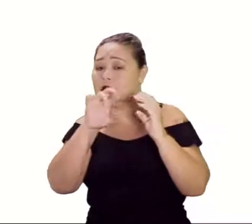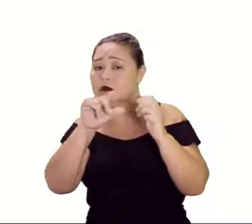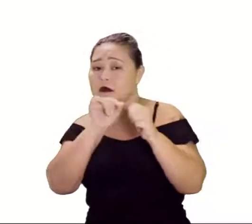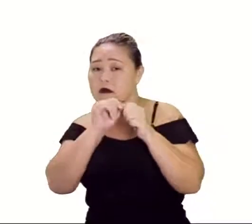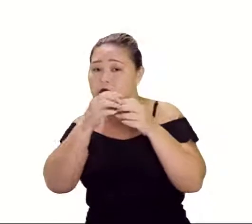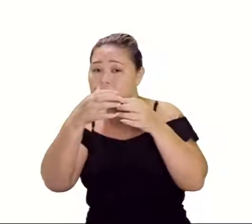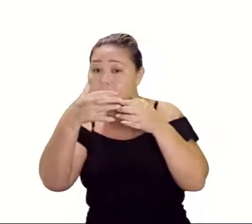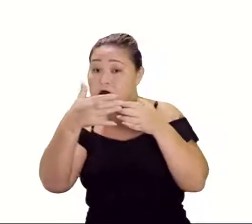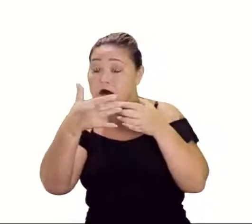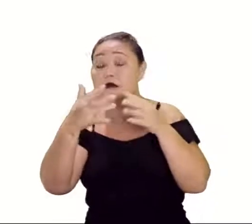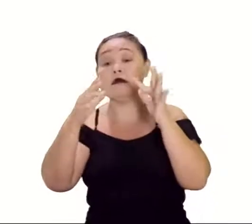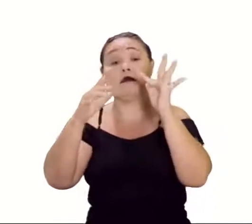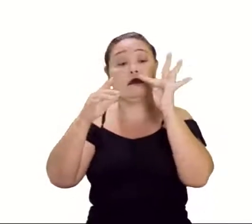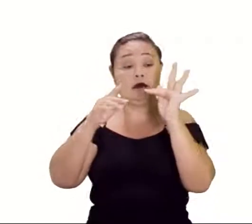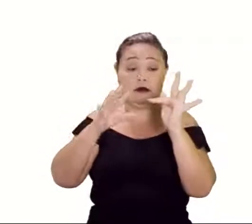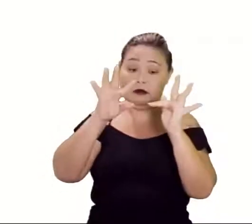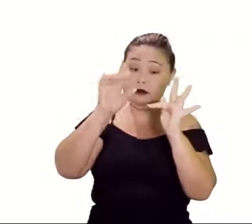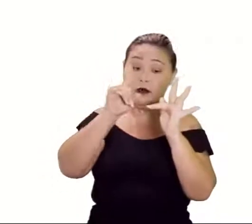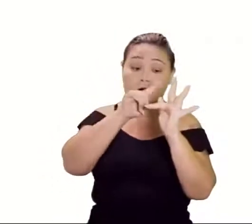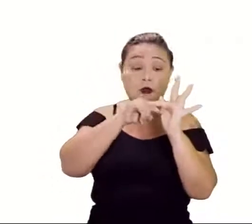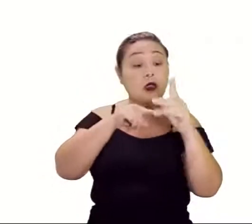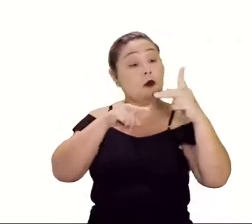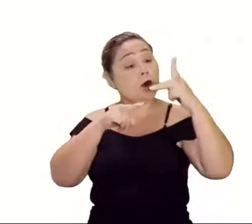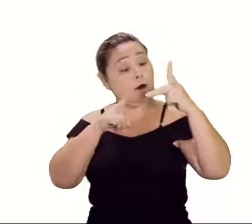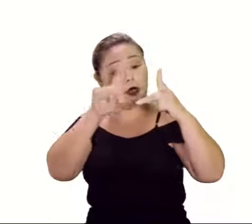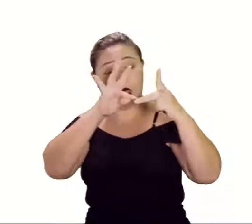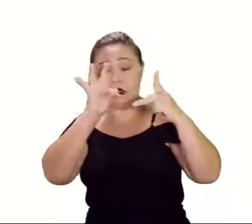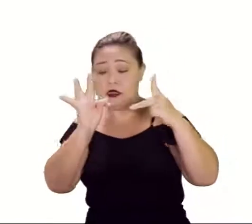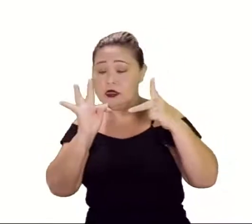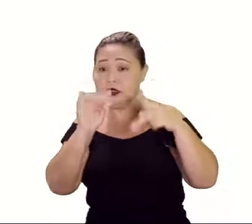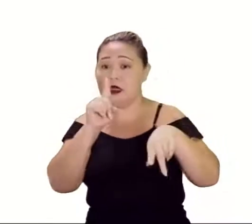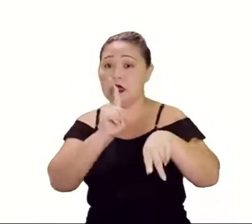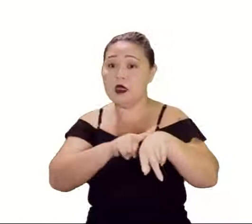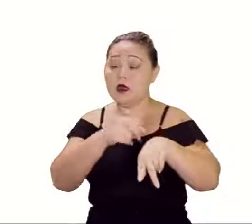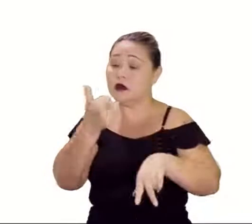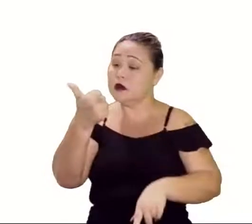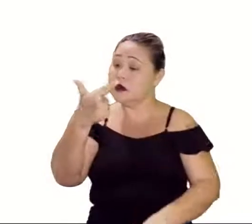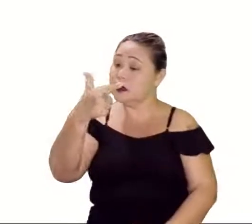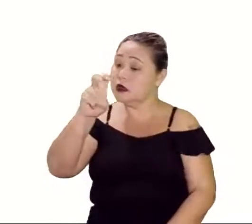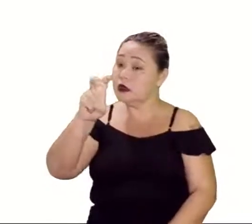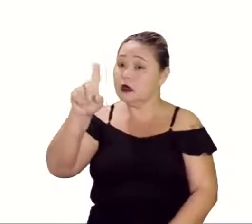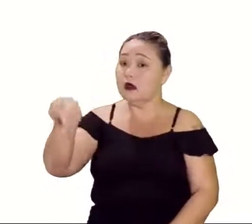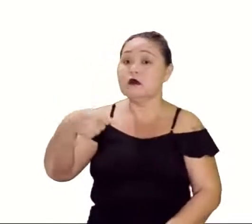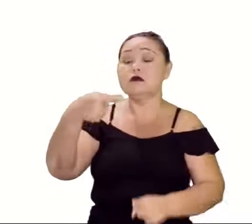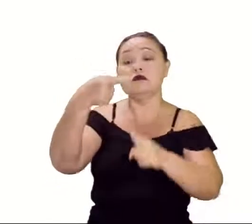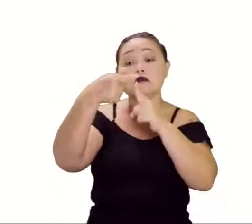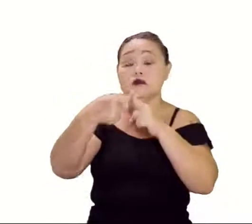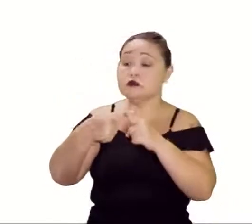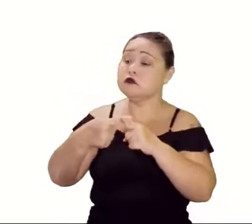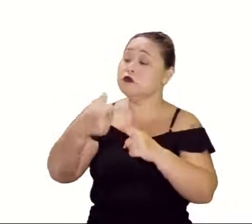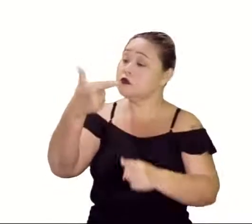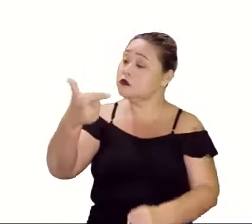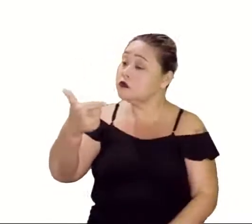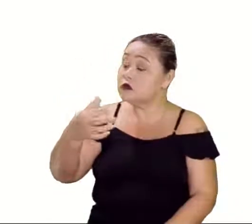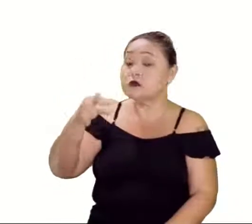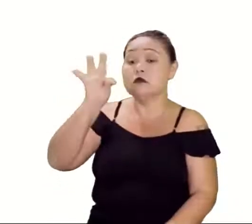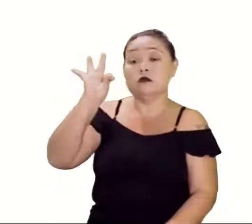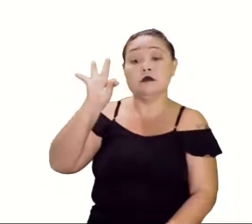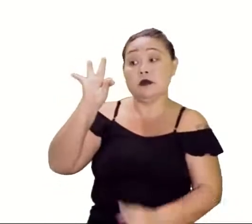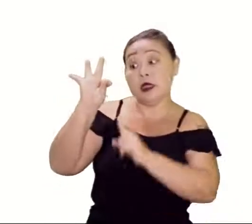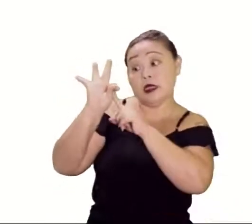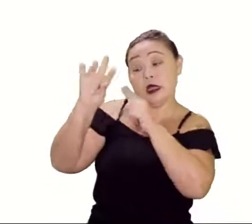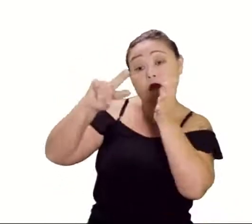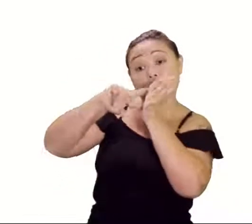cresce segundo a expressão PT igual a 125 vezes 2 elevado a T, em que